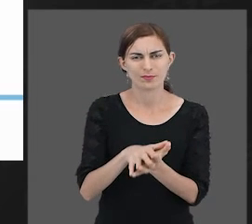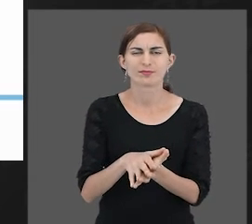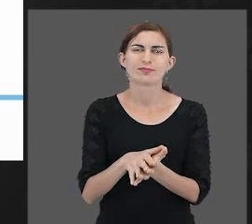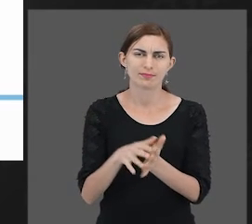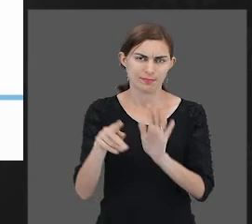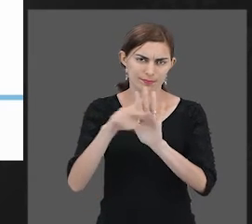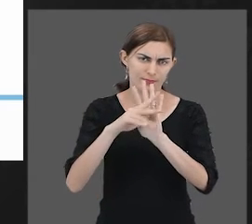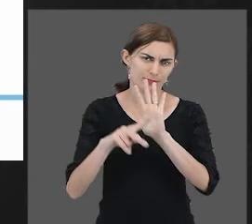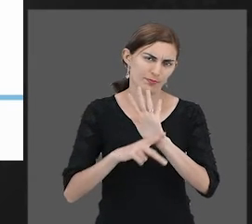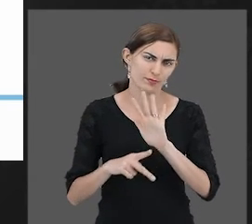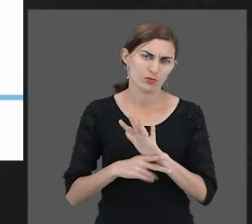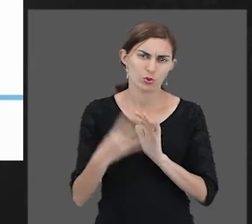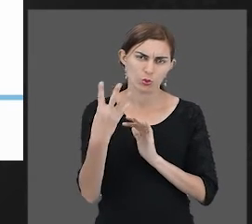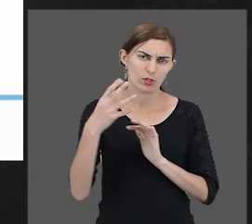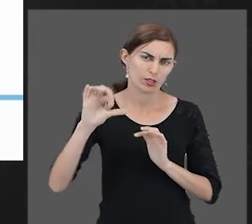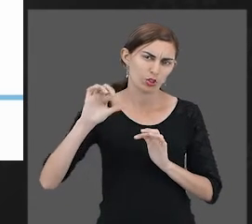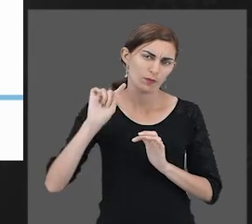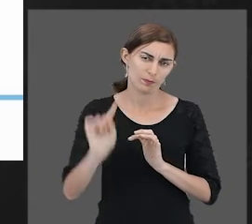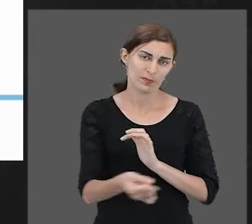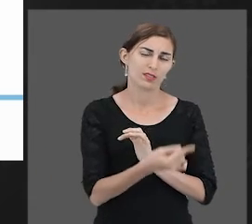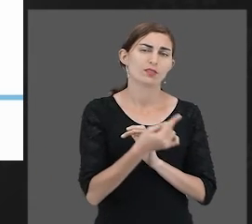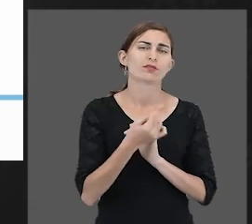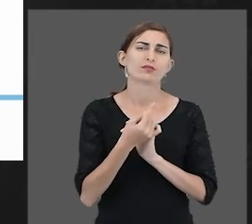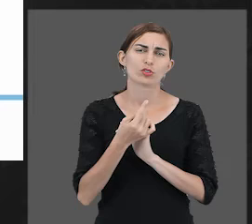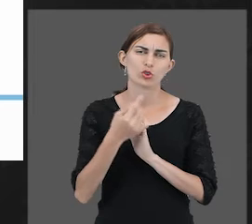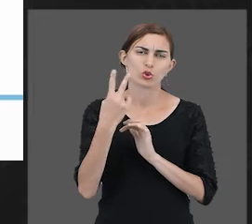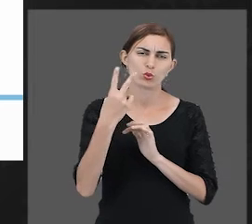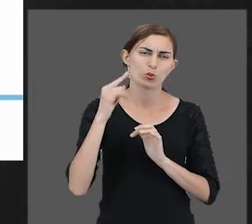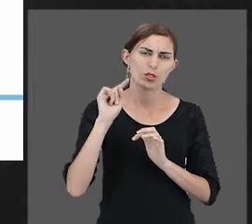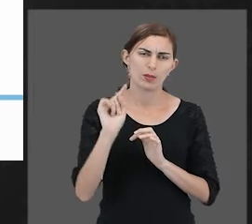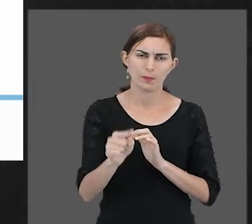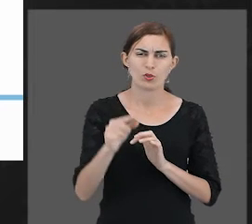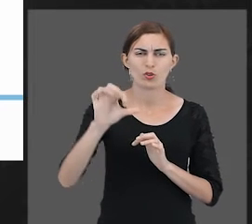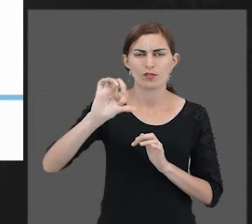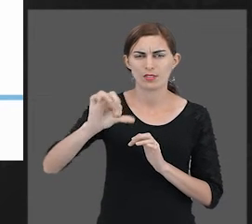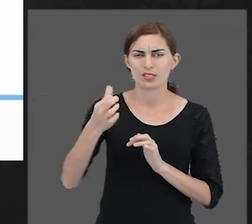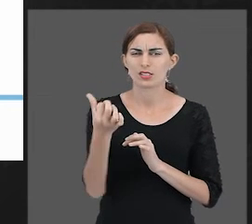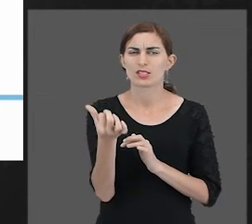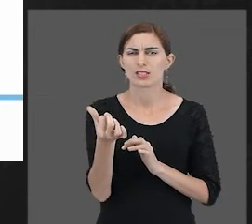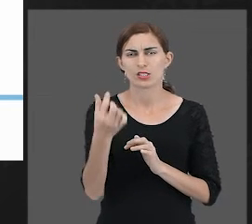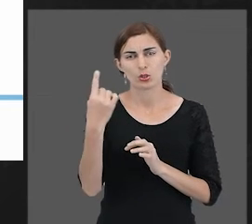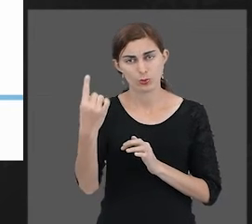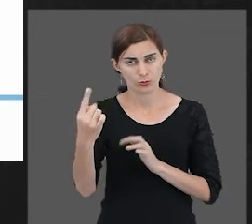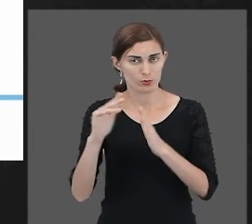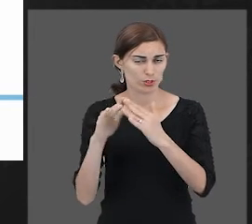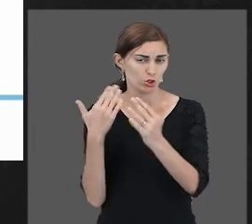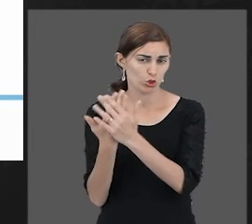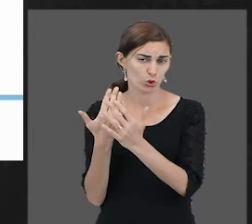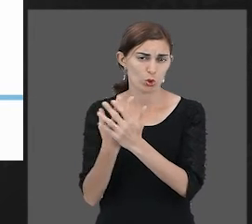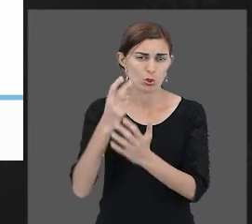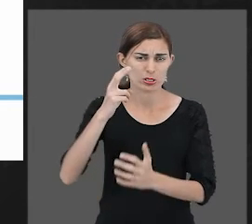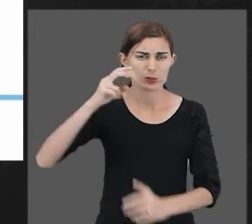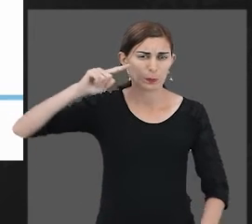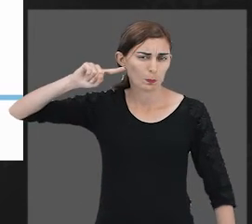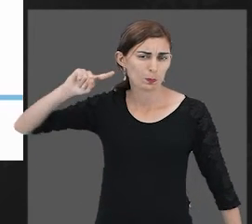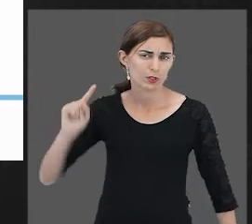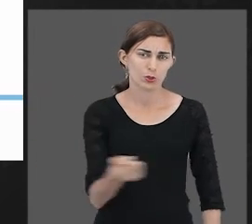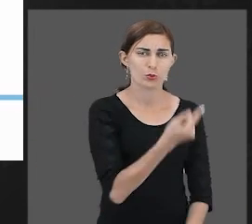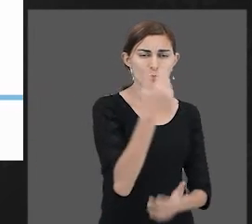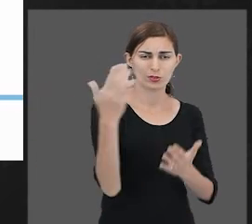com esse programa é de 49 milhões, atendendo 2.961 escolas, 5 milhões de livros e